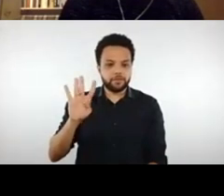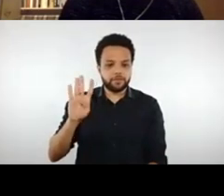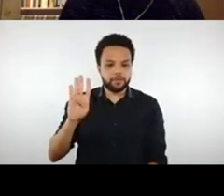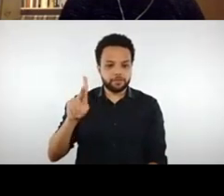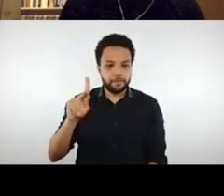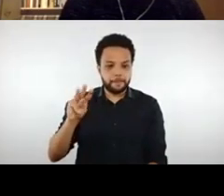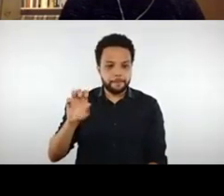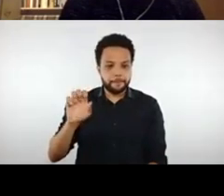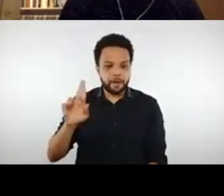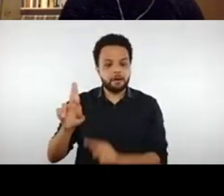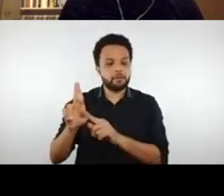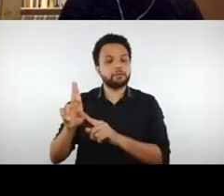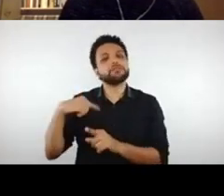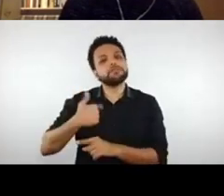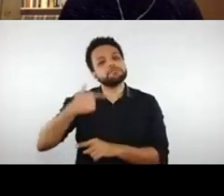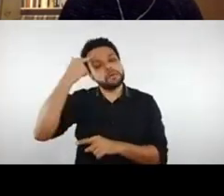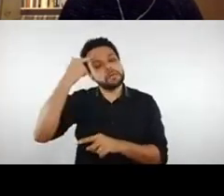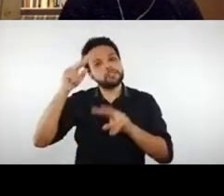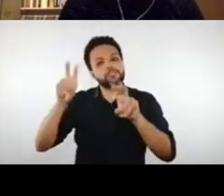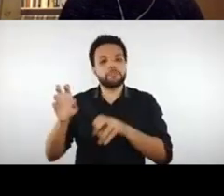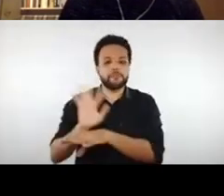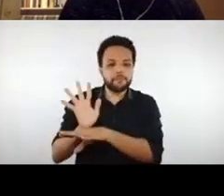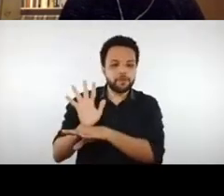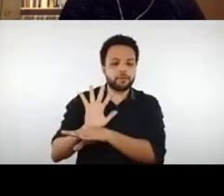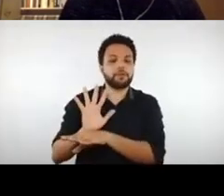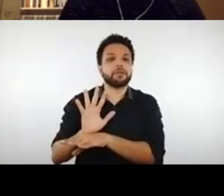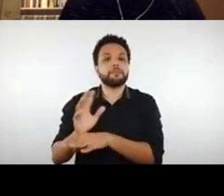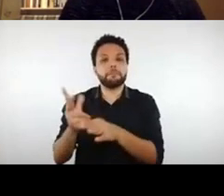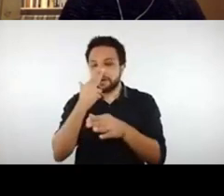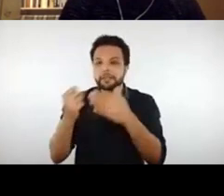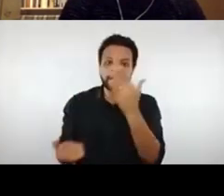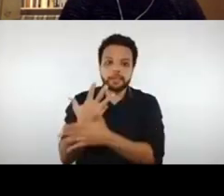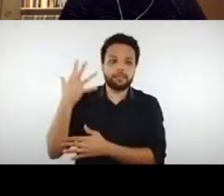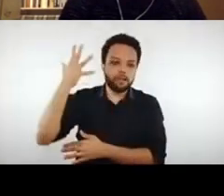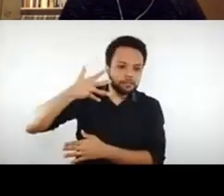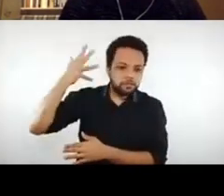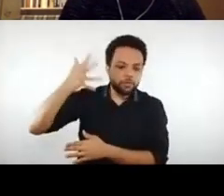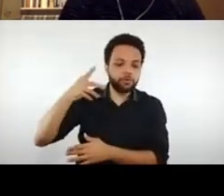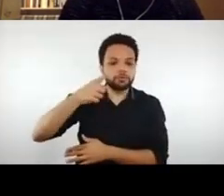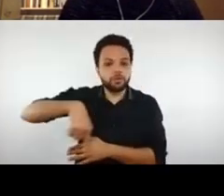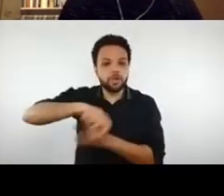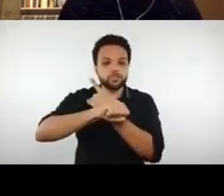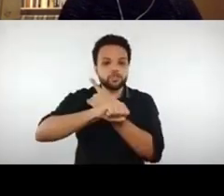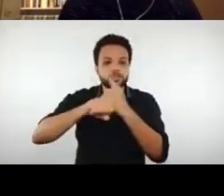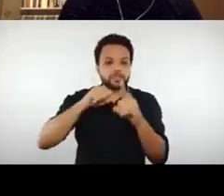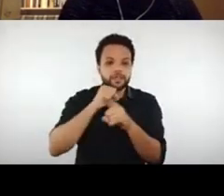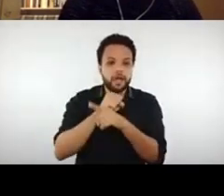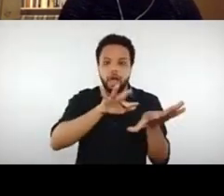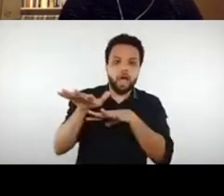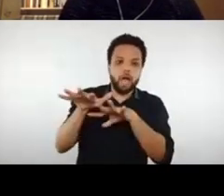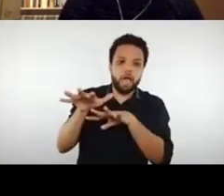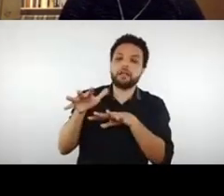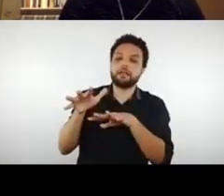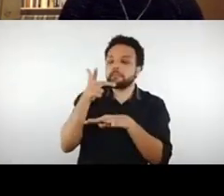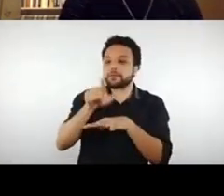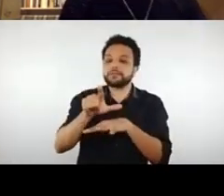audiovisual, pensamos em filmes que criam uma imagem e discurso capaz de atingir as grandes massas globais. Porém, existe também uma outra